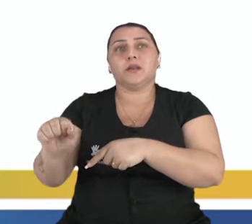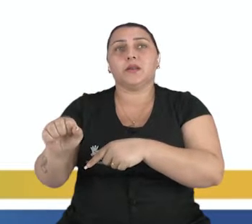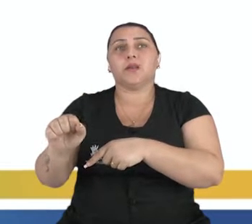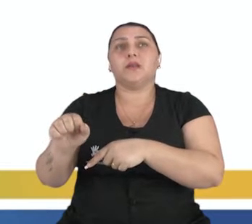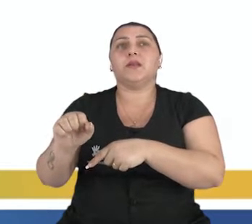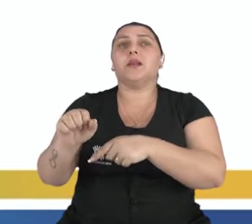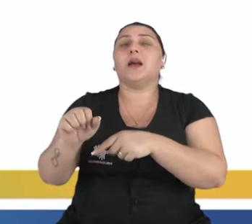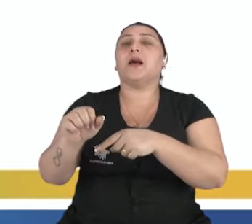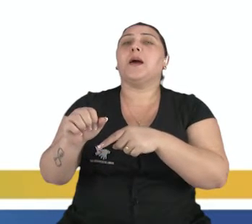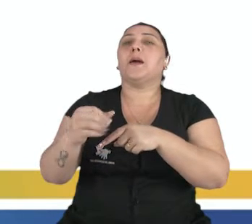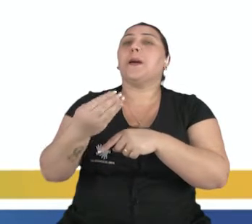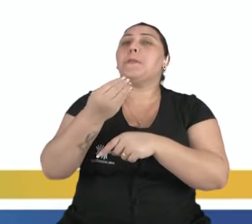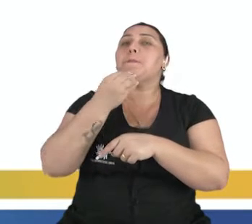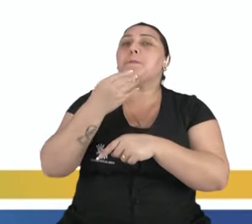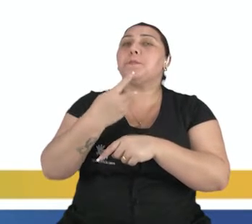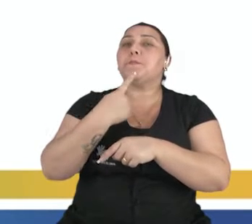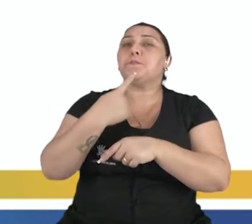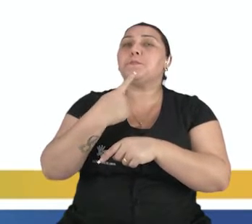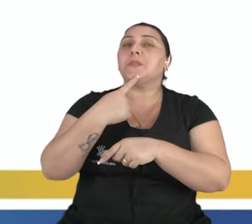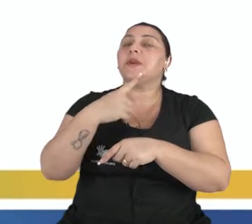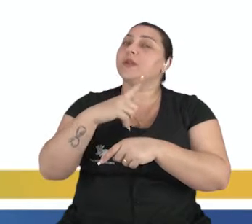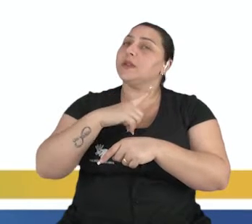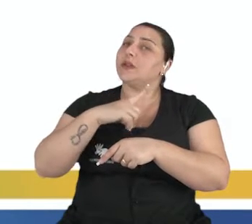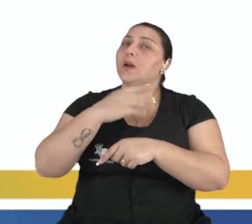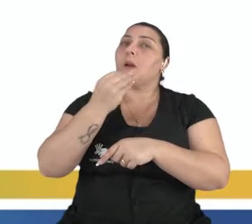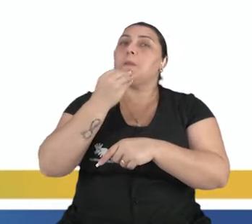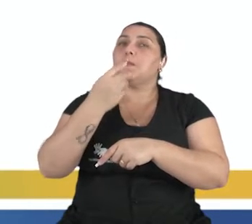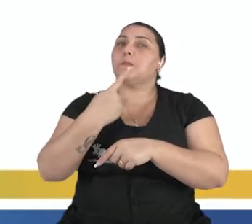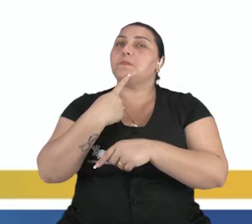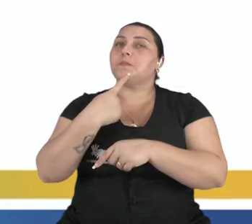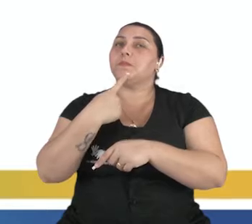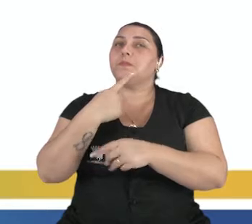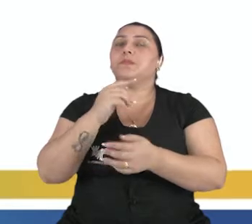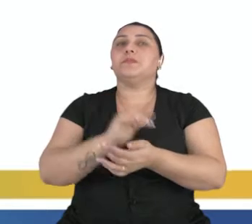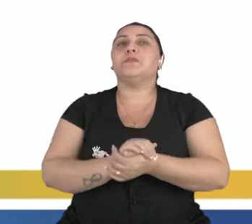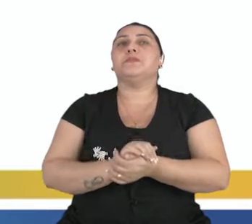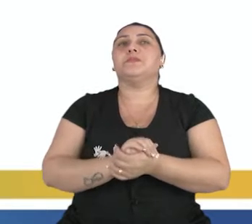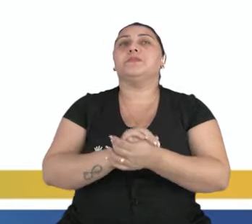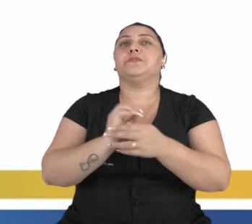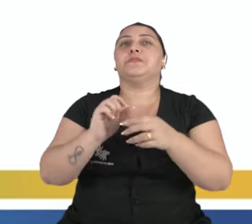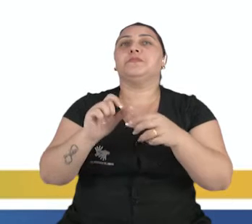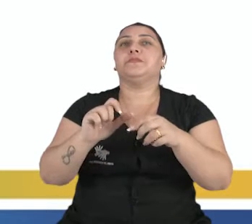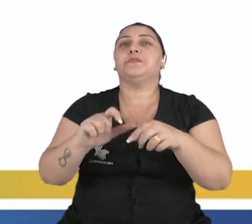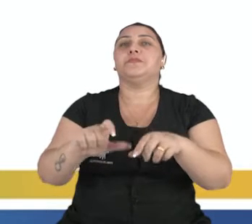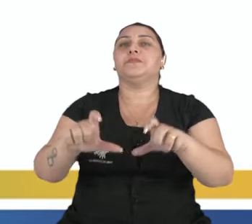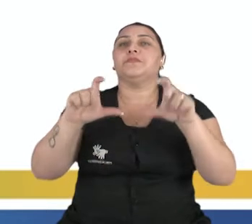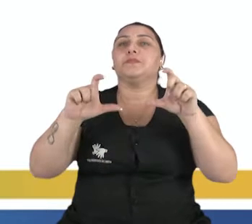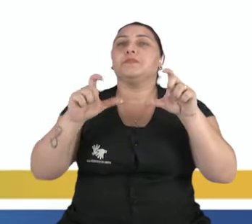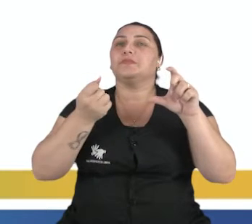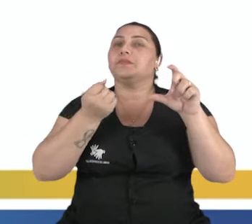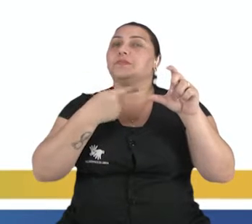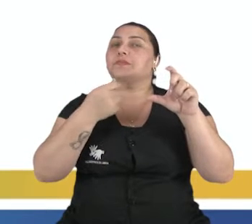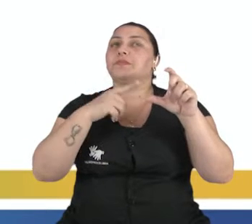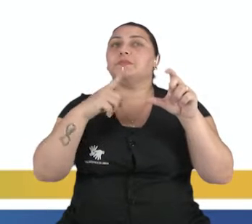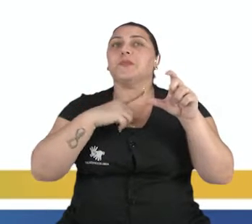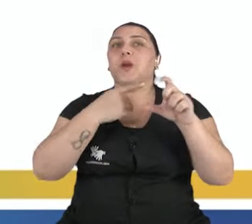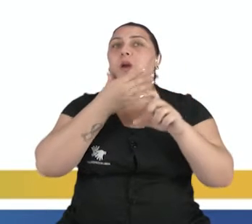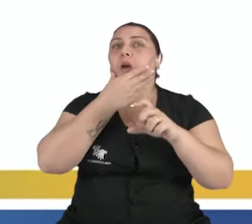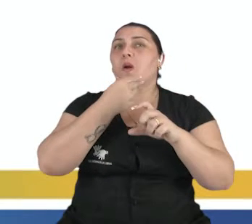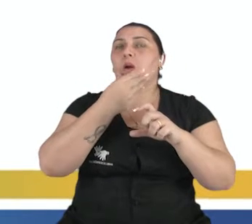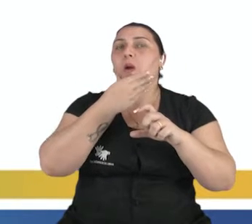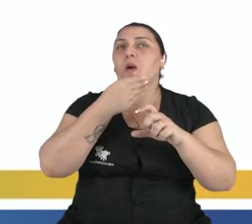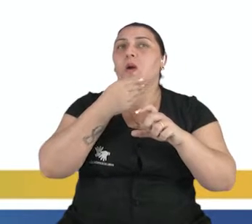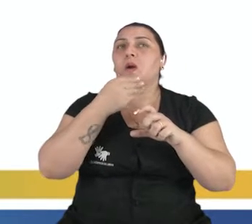de proporcionalidade. Existe uma proporção. Nessa charge que você observa, né, que é um homem que